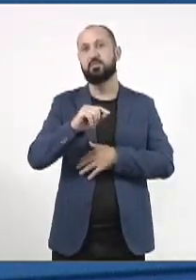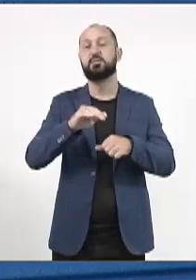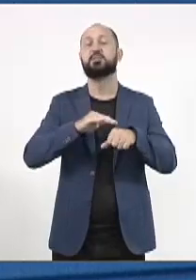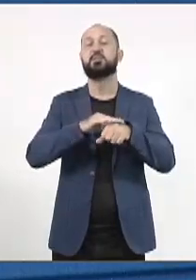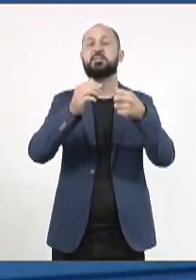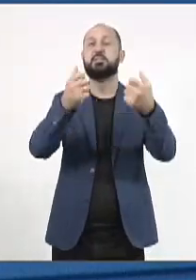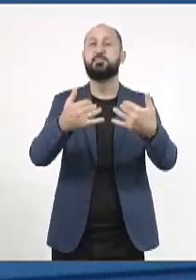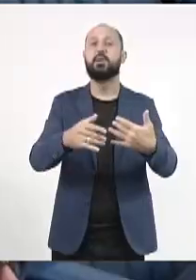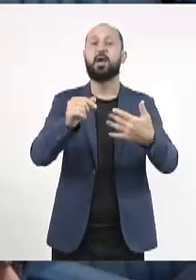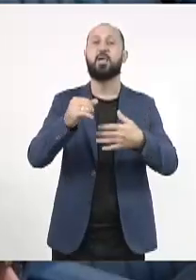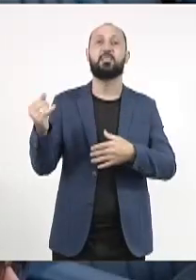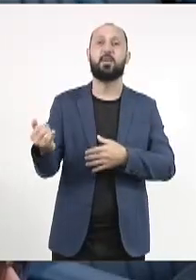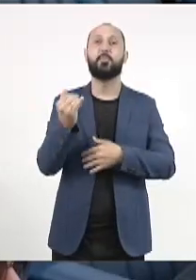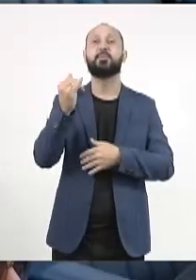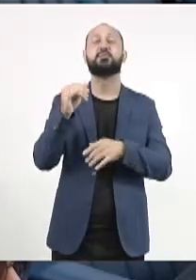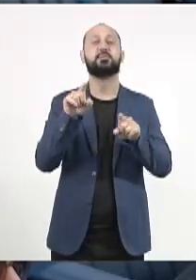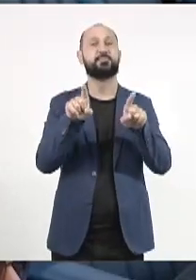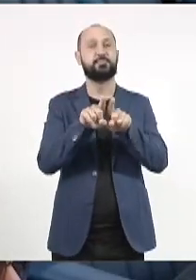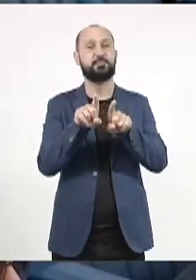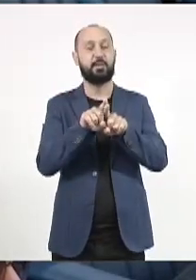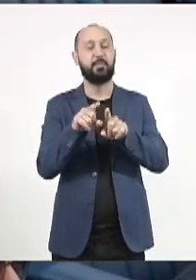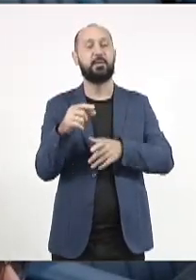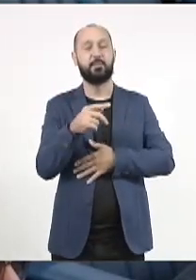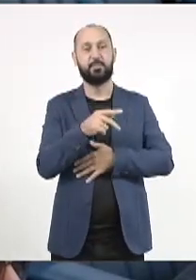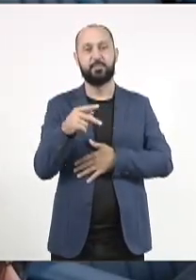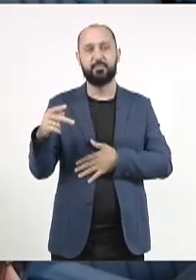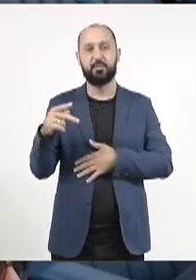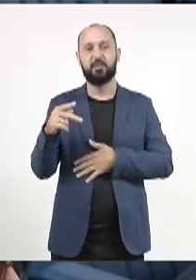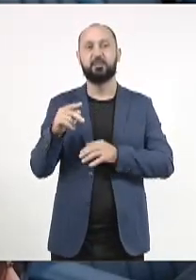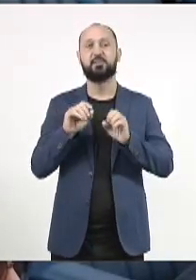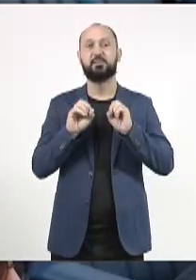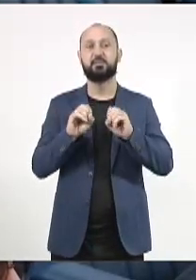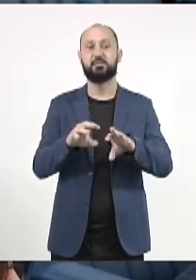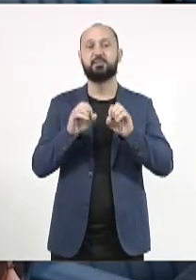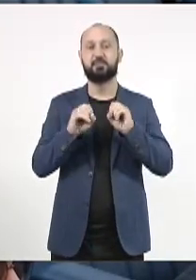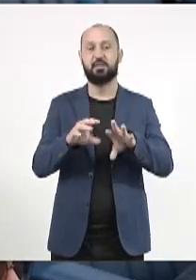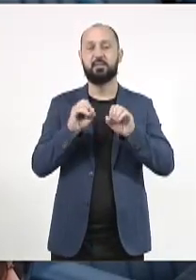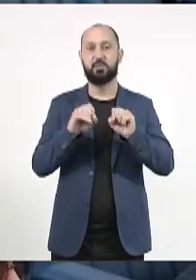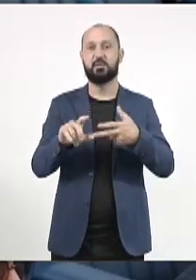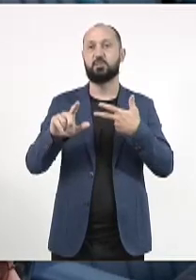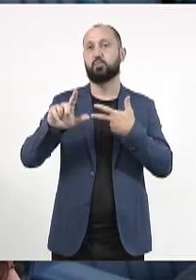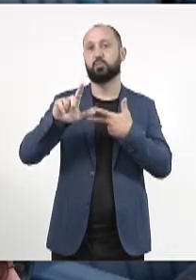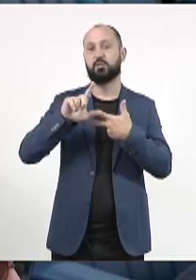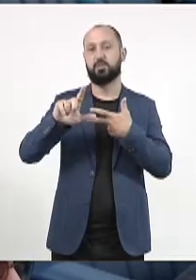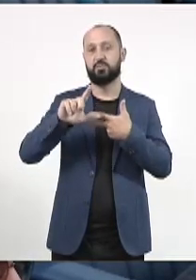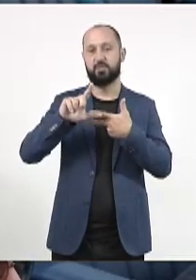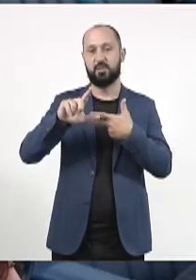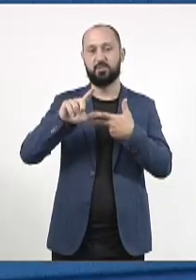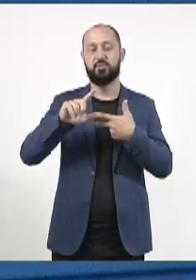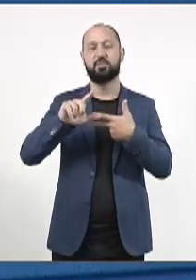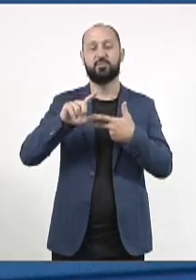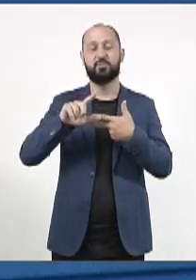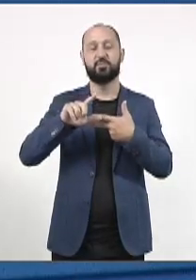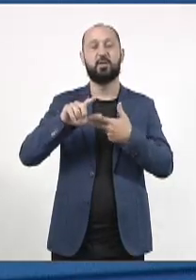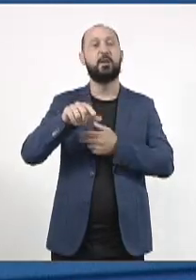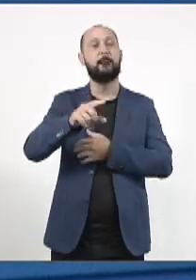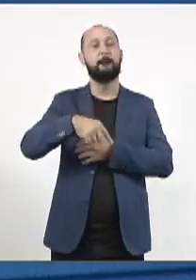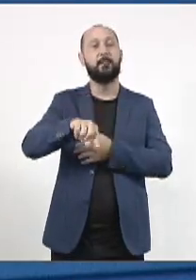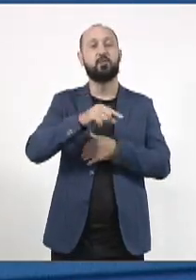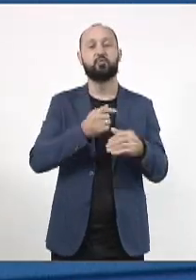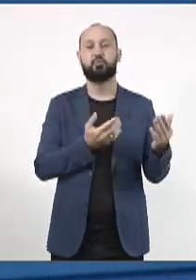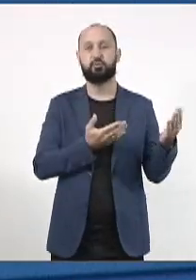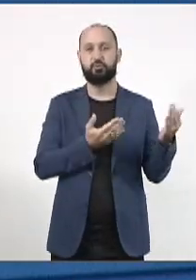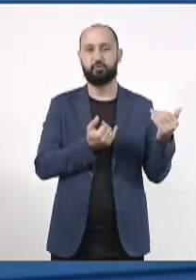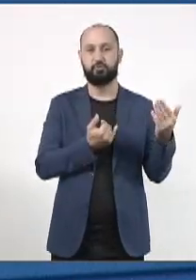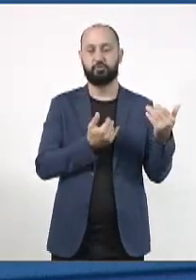falar também da importância, presidente, da educação legislativa para os nossos